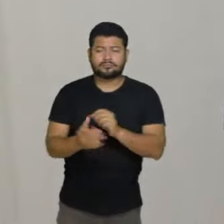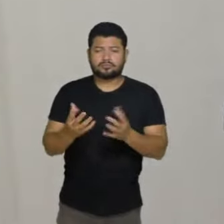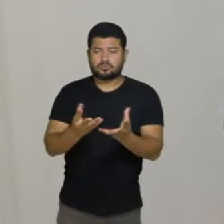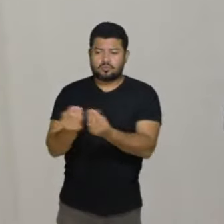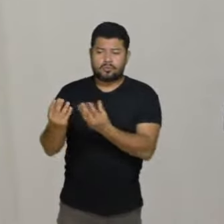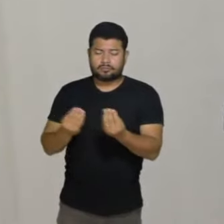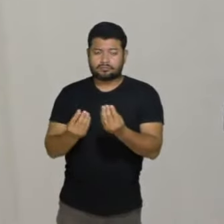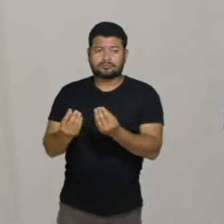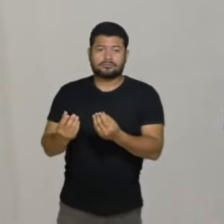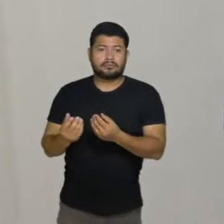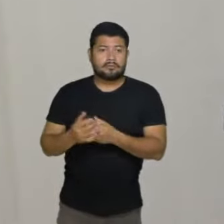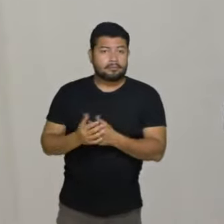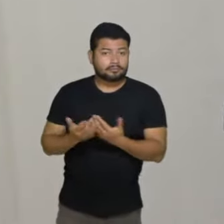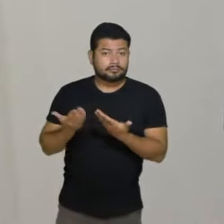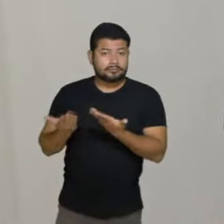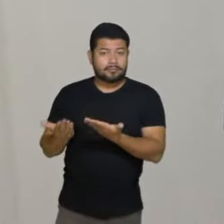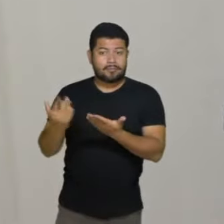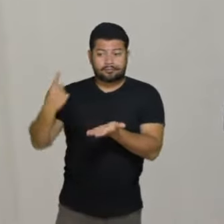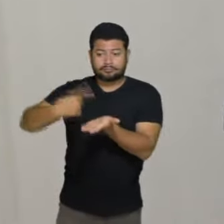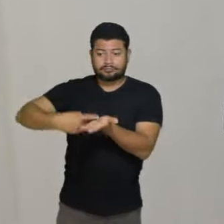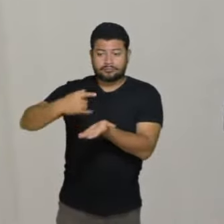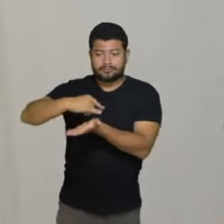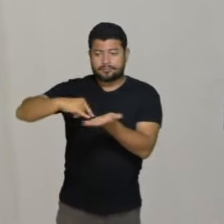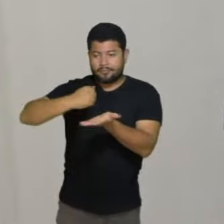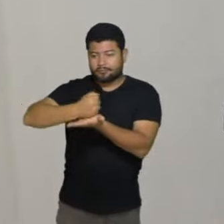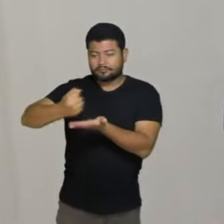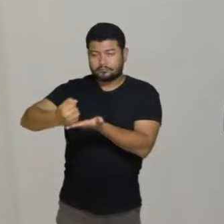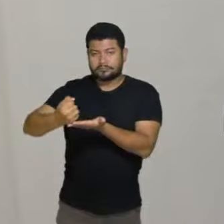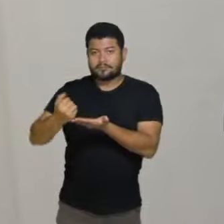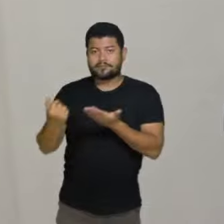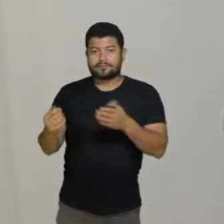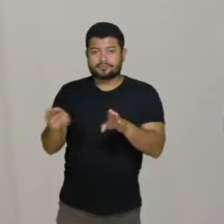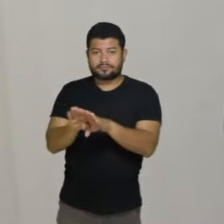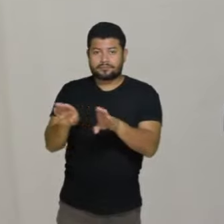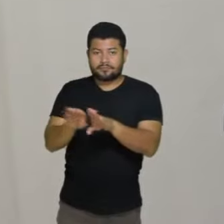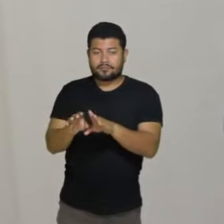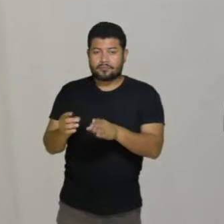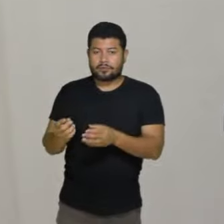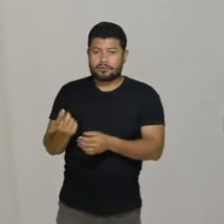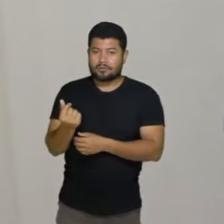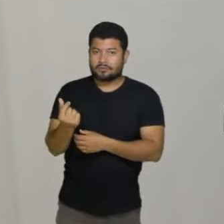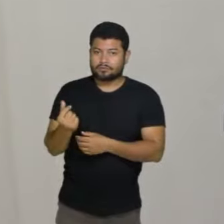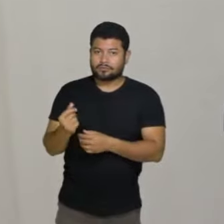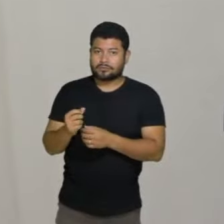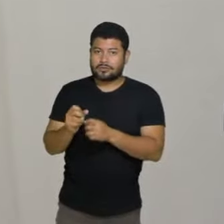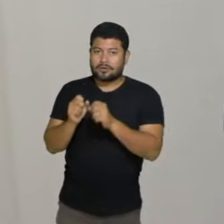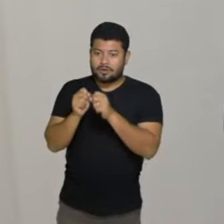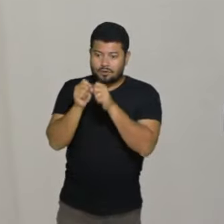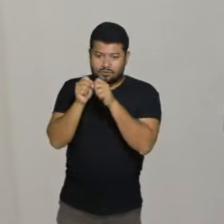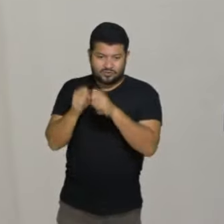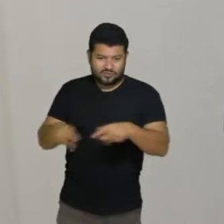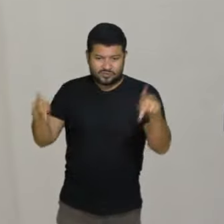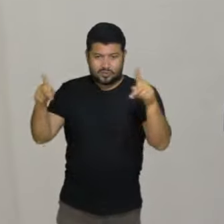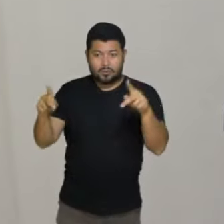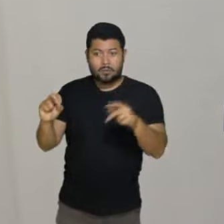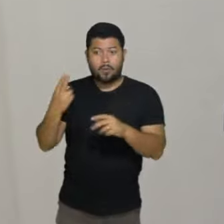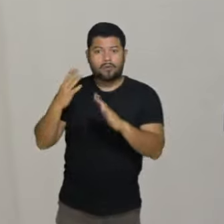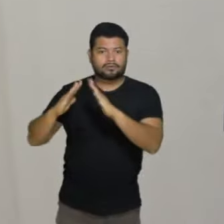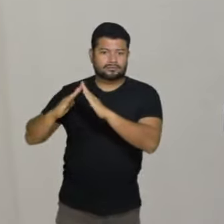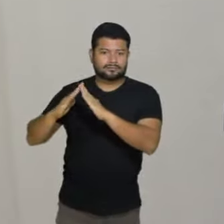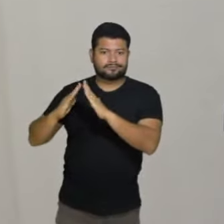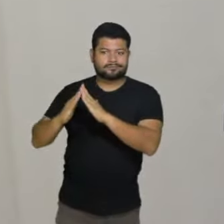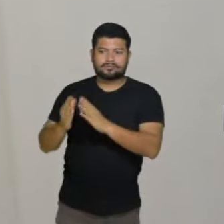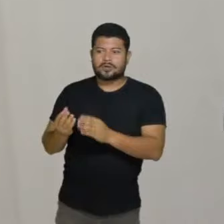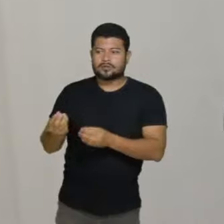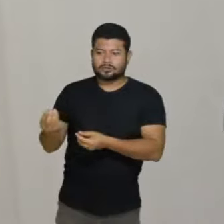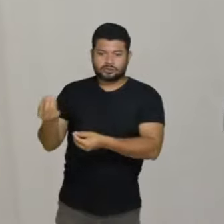estatal com essas empresas e contou que recebeu o dinheiro em shoppings e em casa.